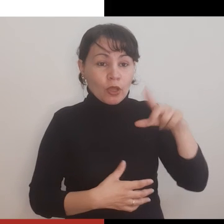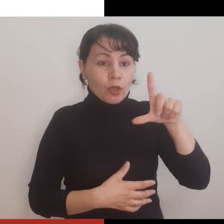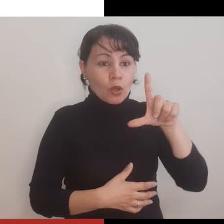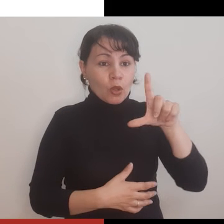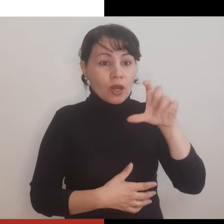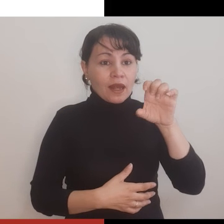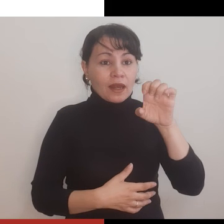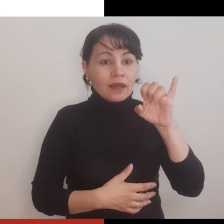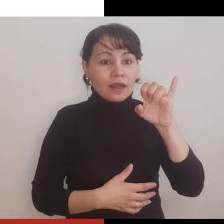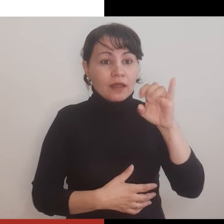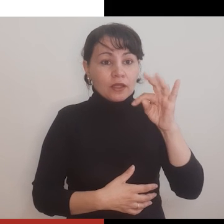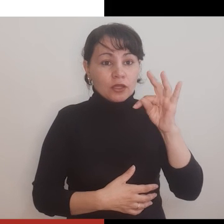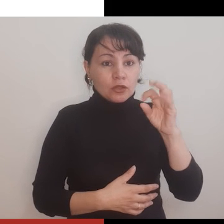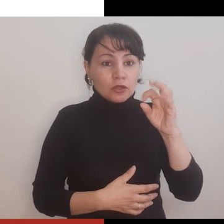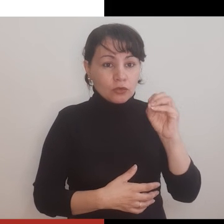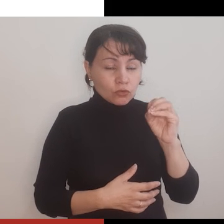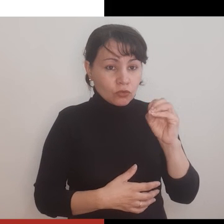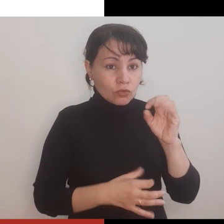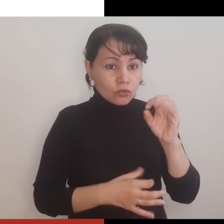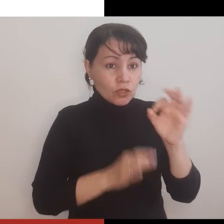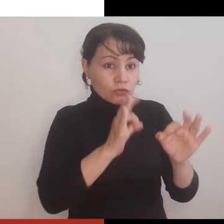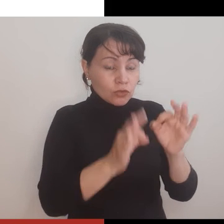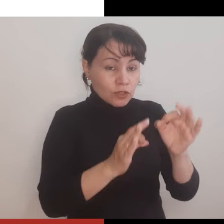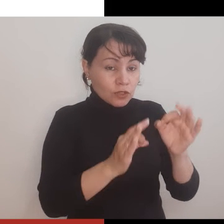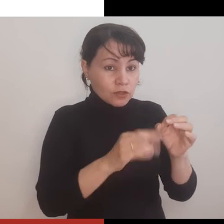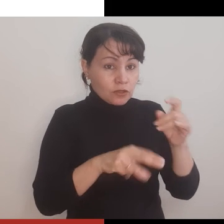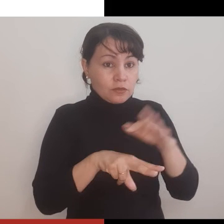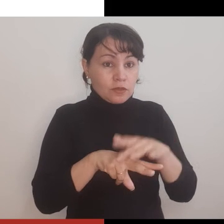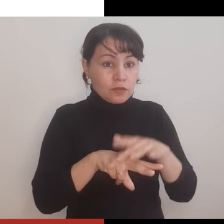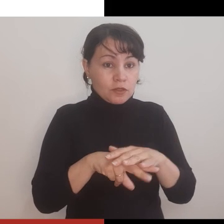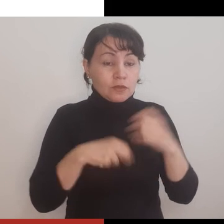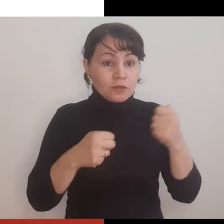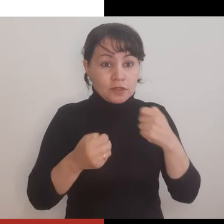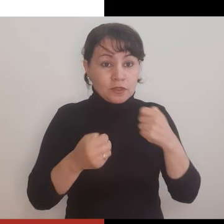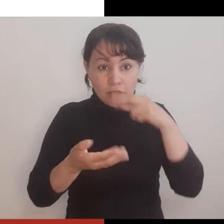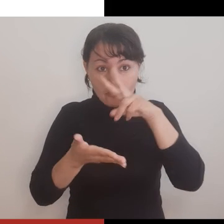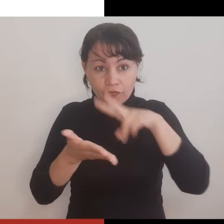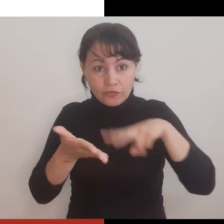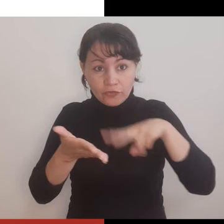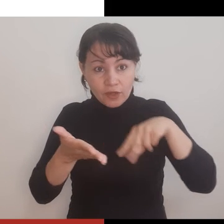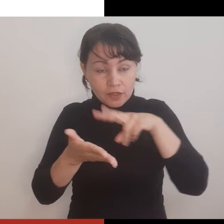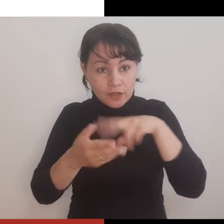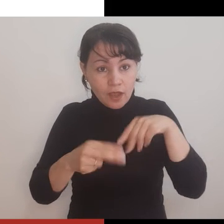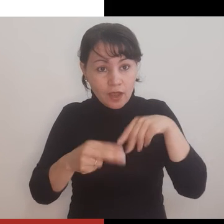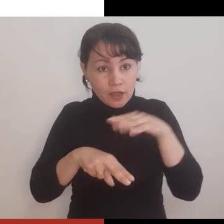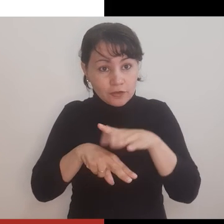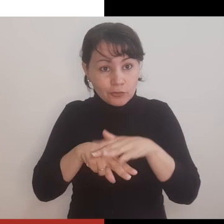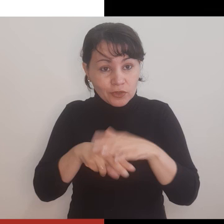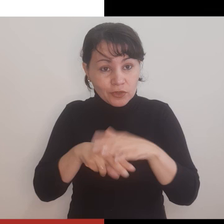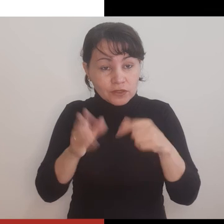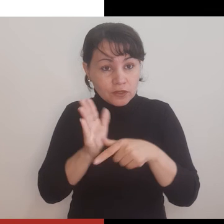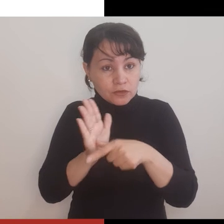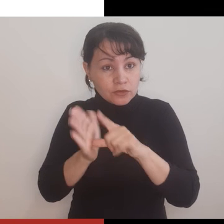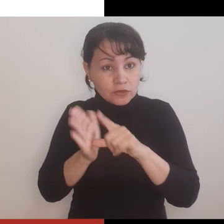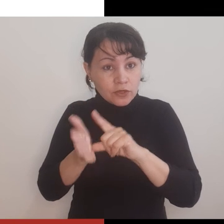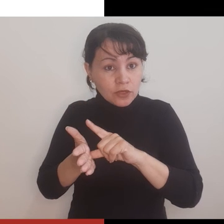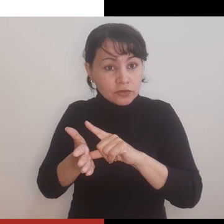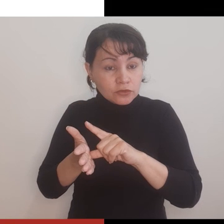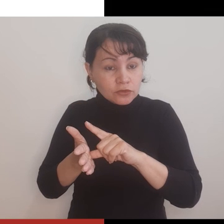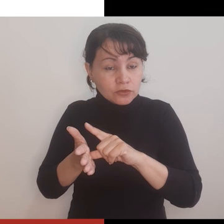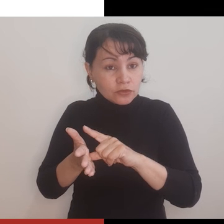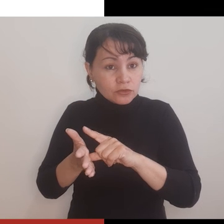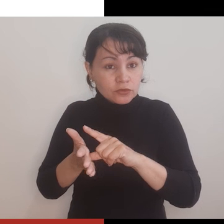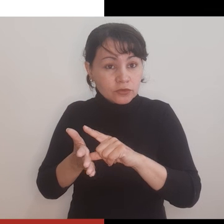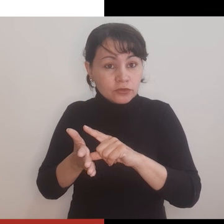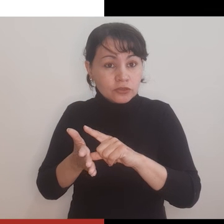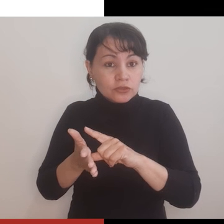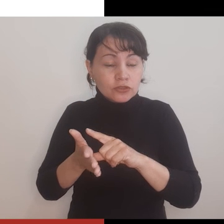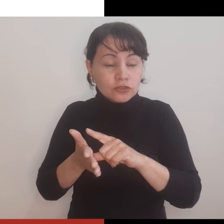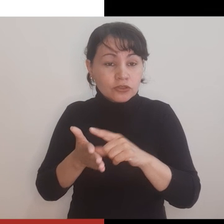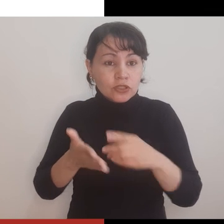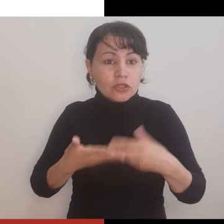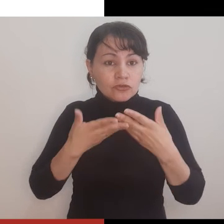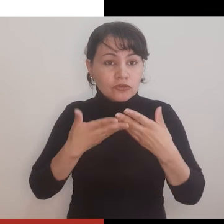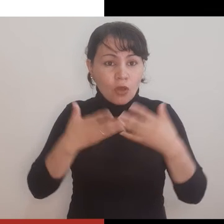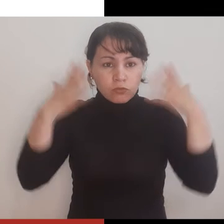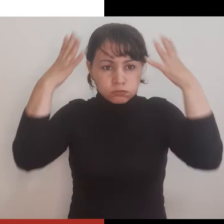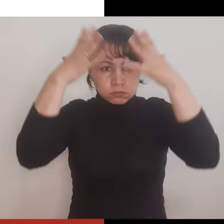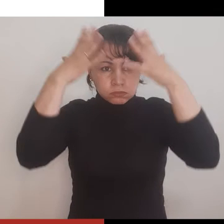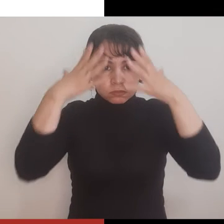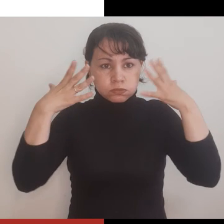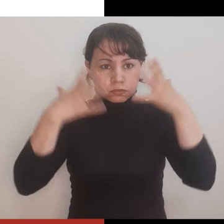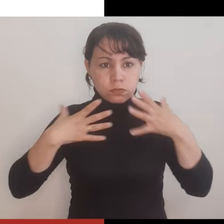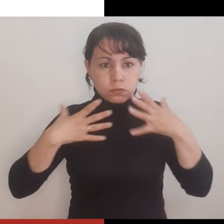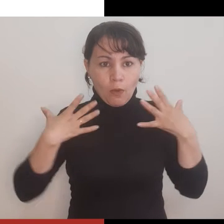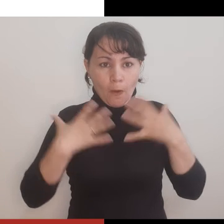desse paciente, né? A gente precisa avaliar esse paciente antes de dar um banho, que é